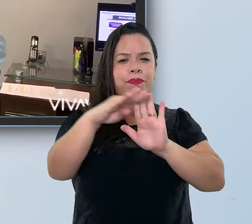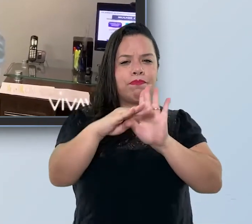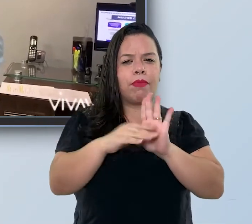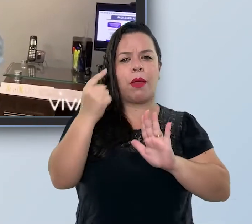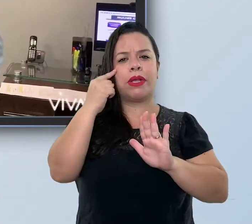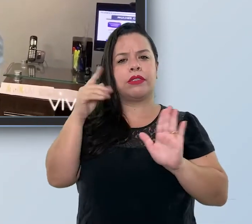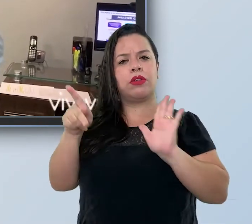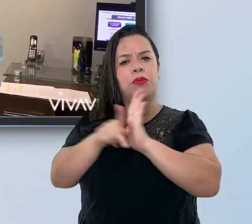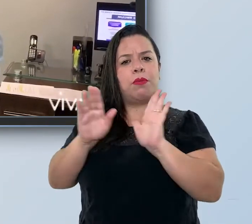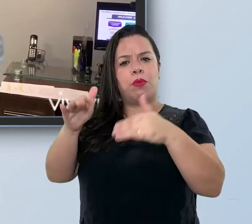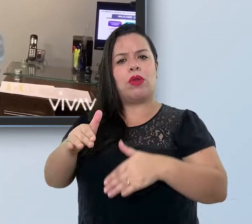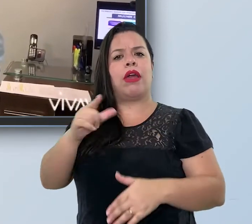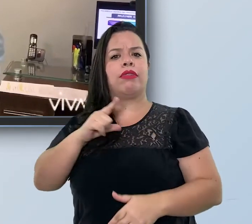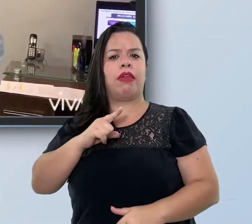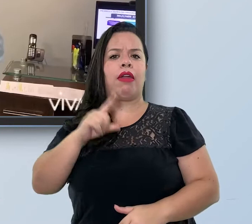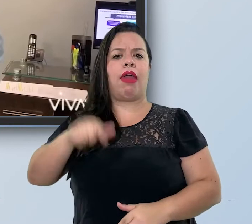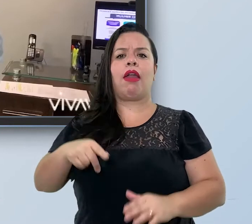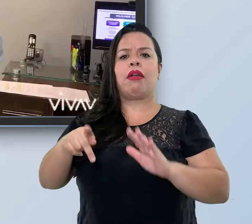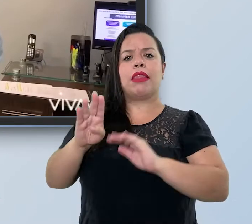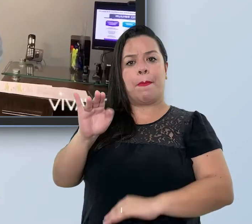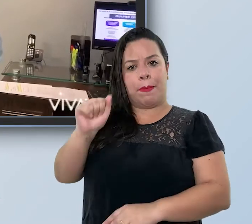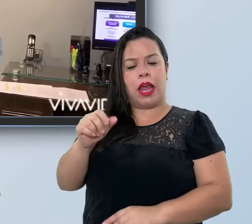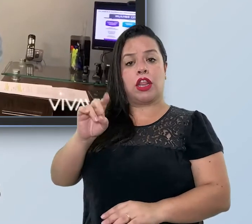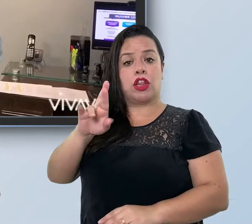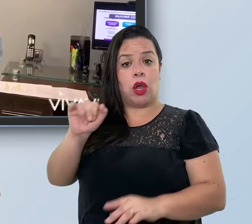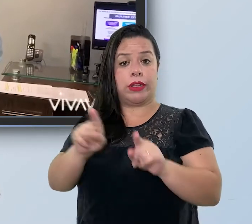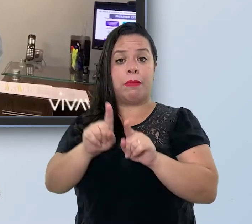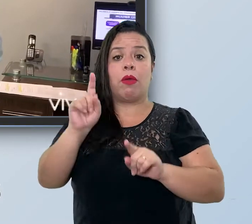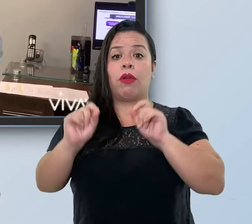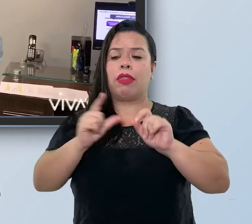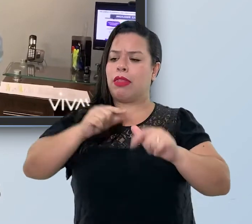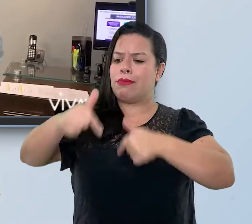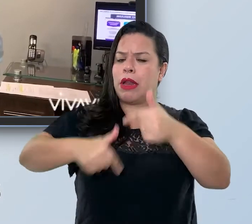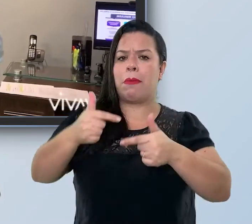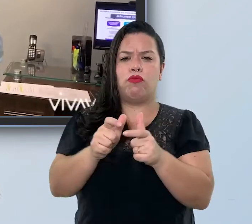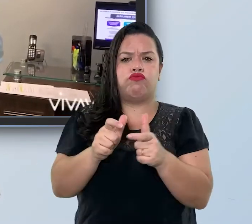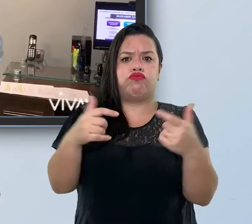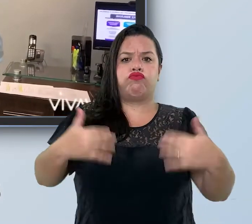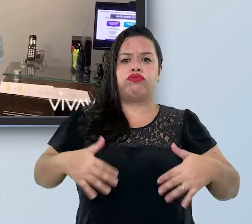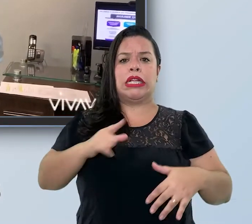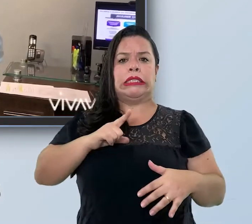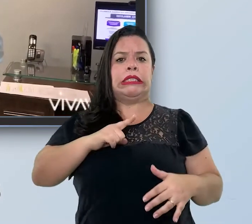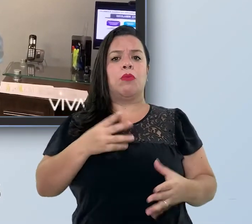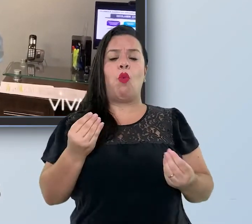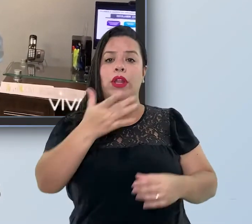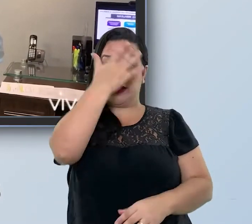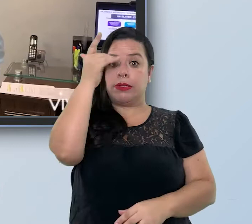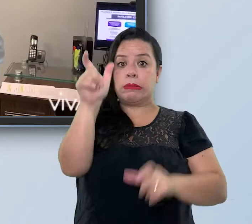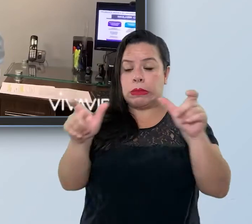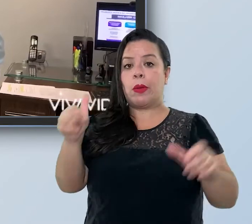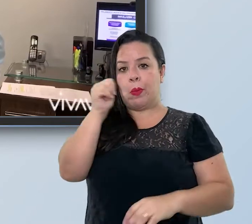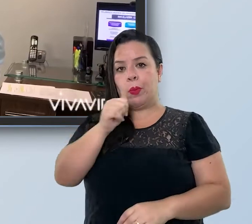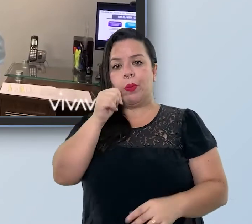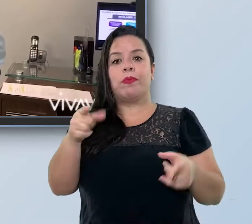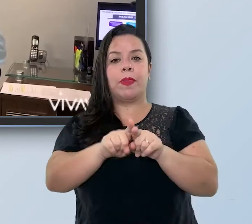Mulheres, dentro do Acolhe Mulher da Via Dória, temos um trabalho enorme e grande em termos de volume de mulheres